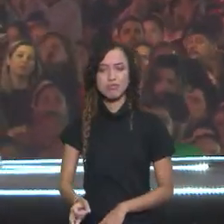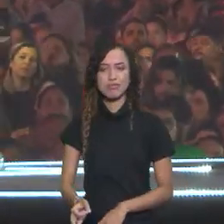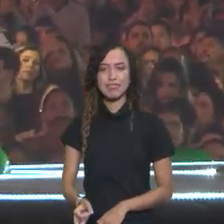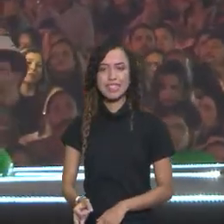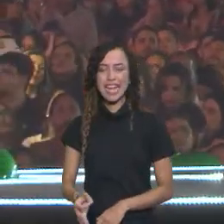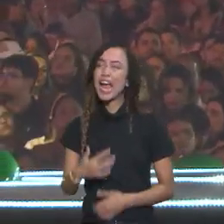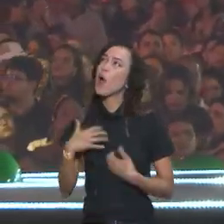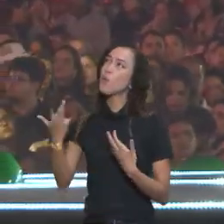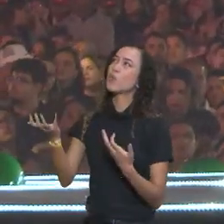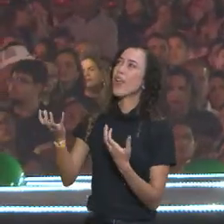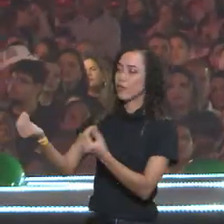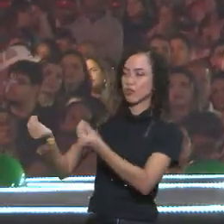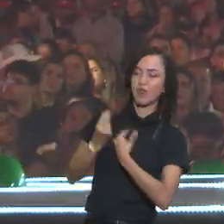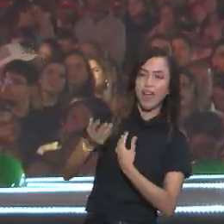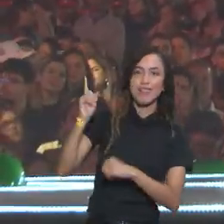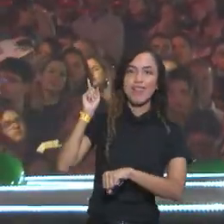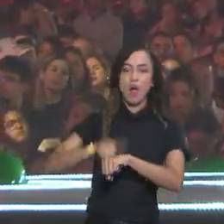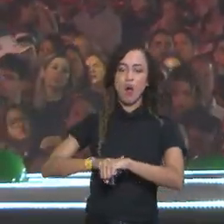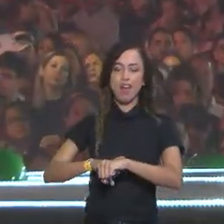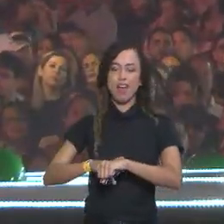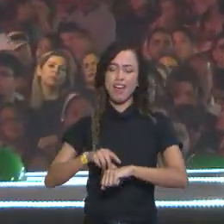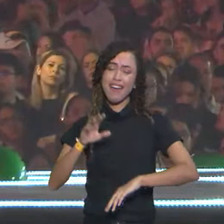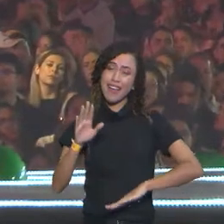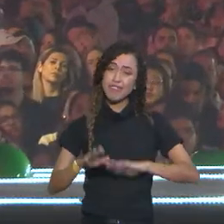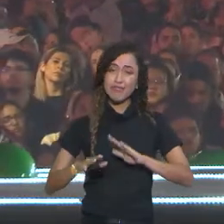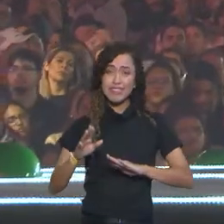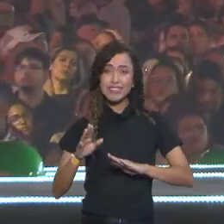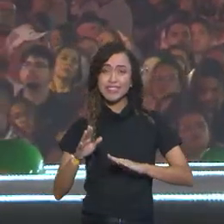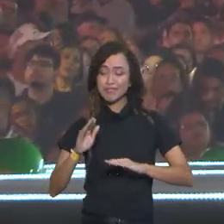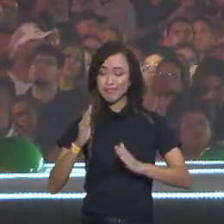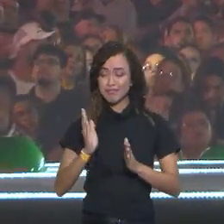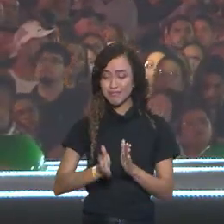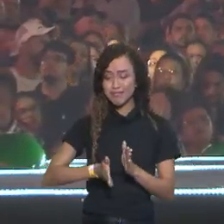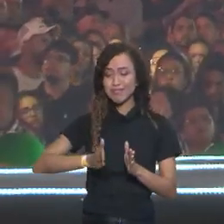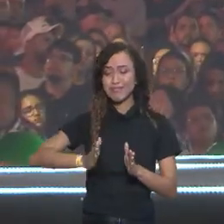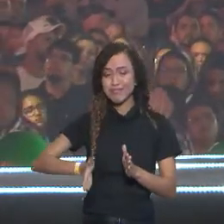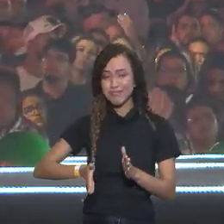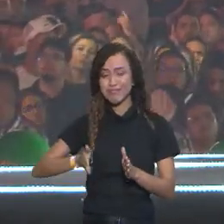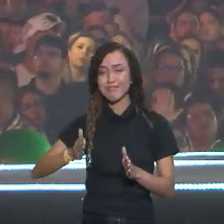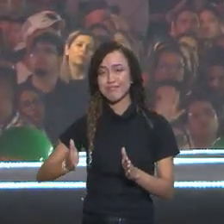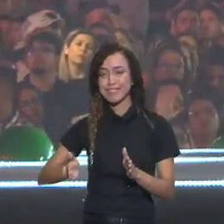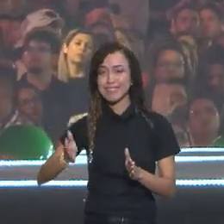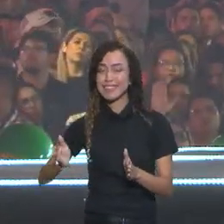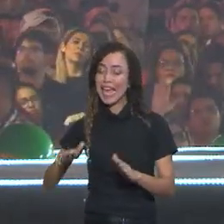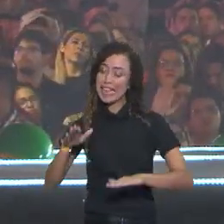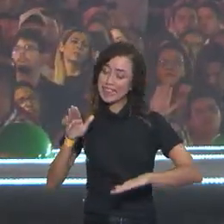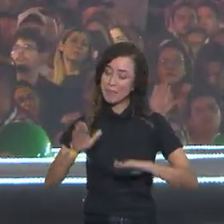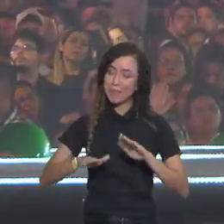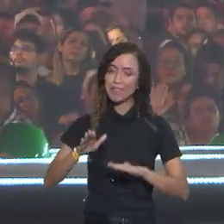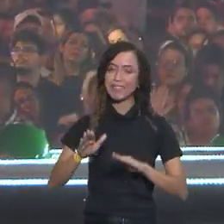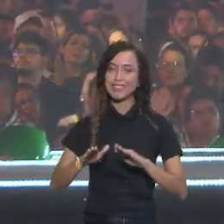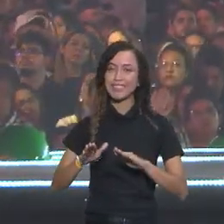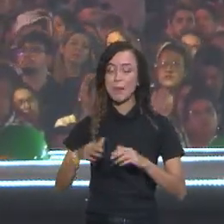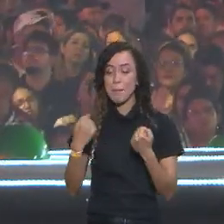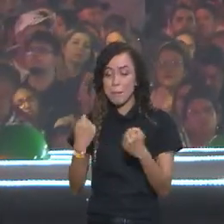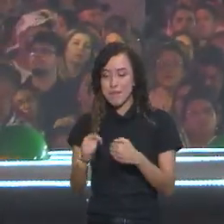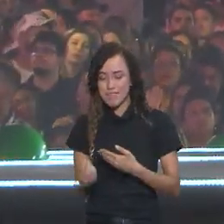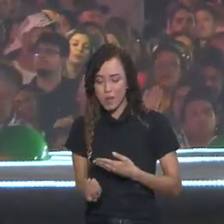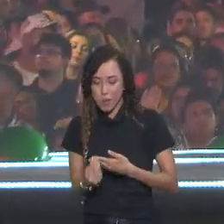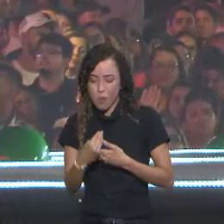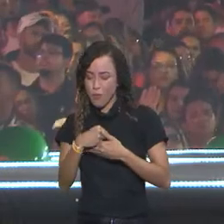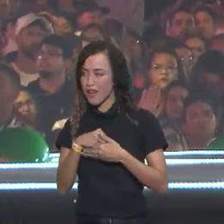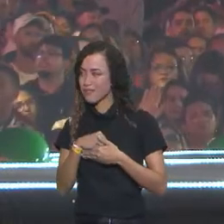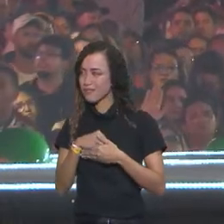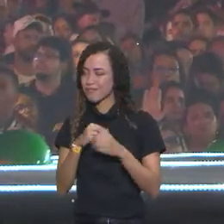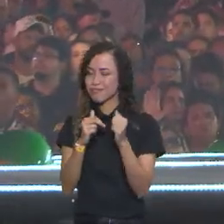Tem situações em que ele vai acontecendo e você precisa guardar essa palavra você precisa guardar